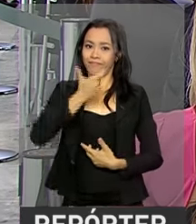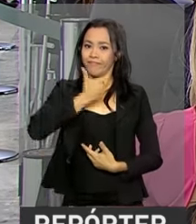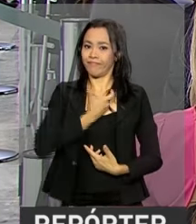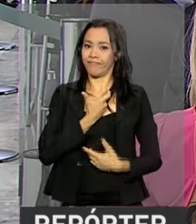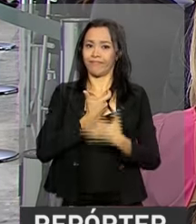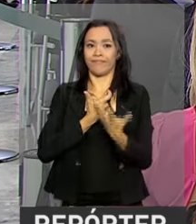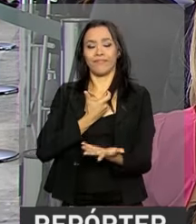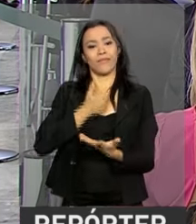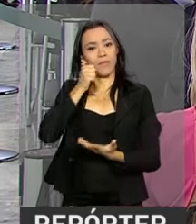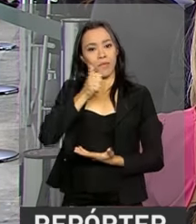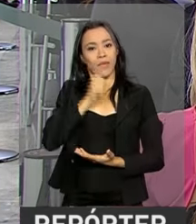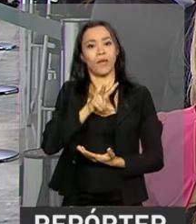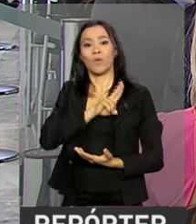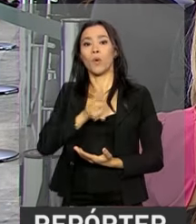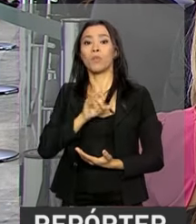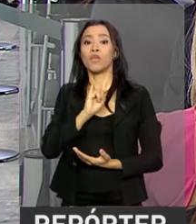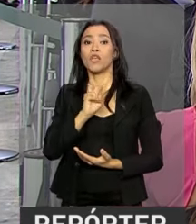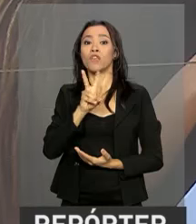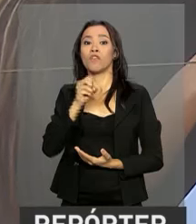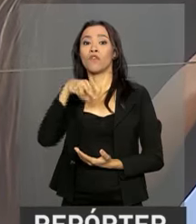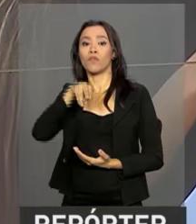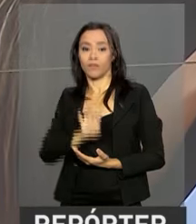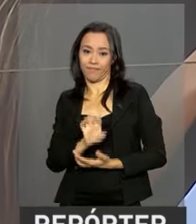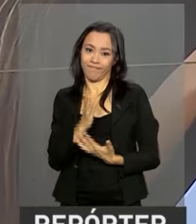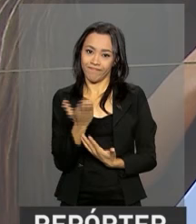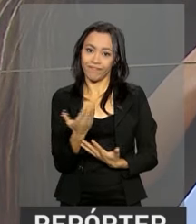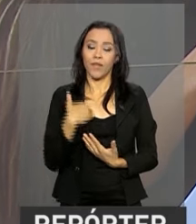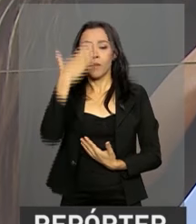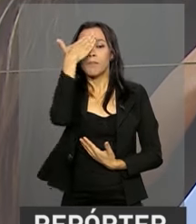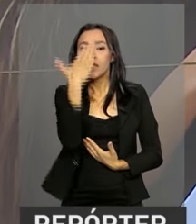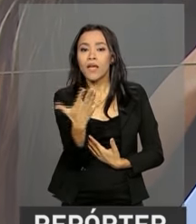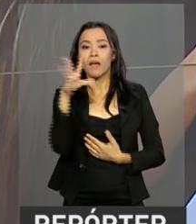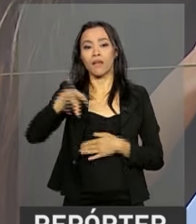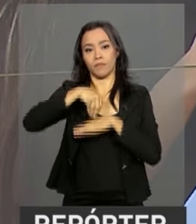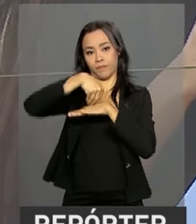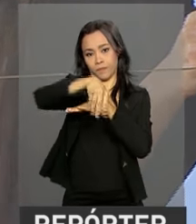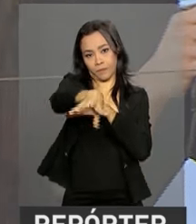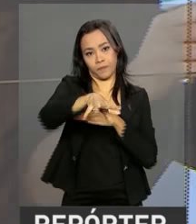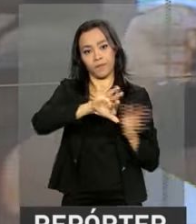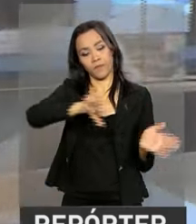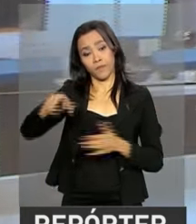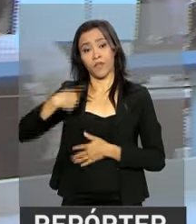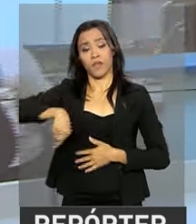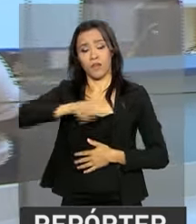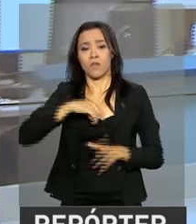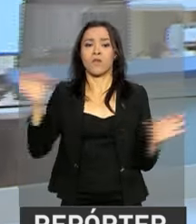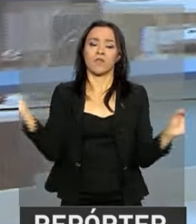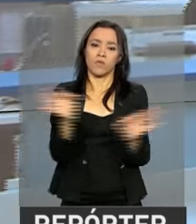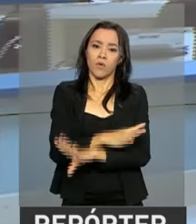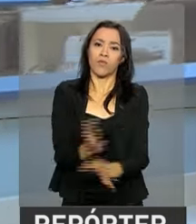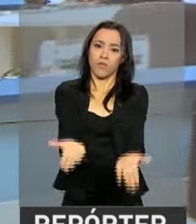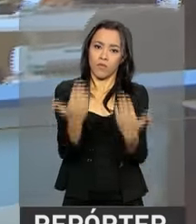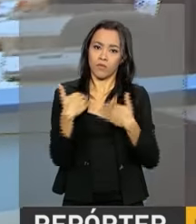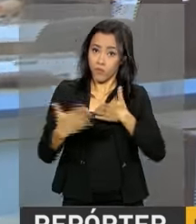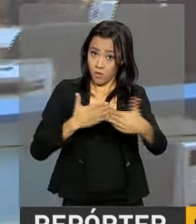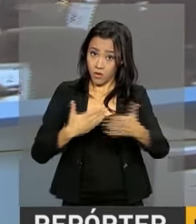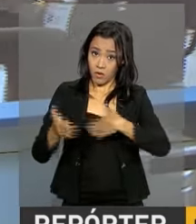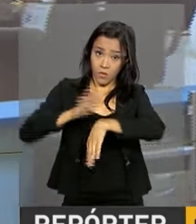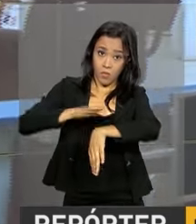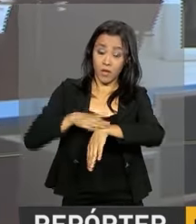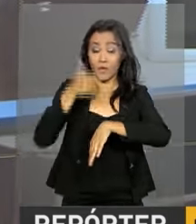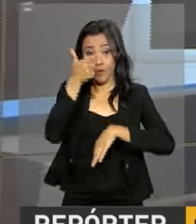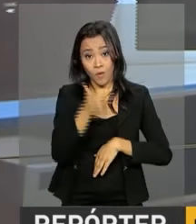para a dona Ivone Lara. Leandro. Obrigado, Paula, pelas suas informações. E nós ficamos por aqui. Voltamos a qualquer momento com